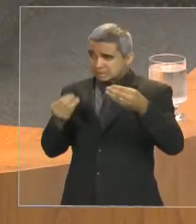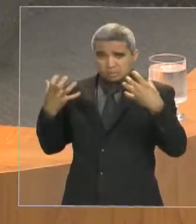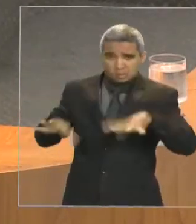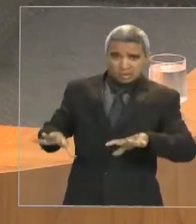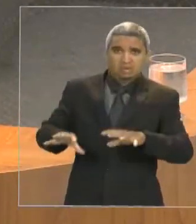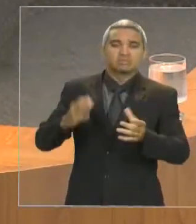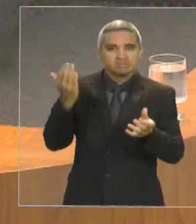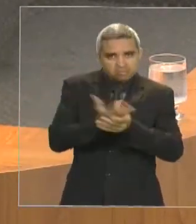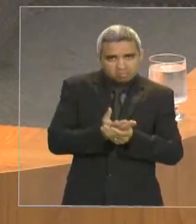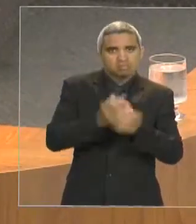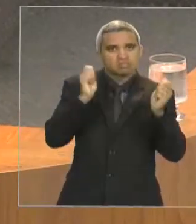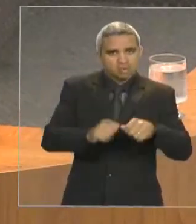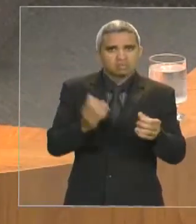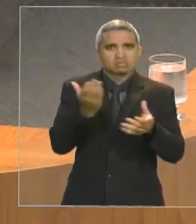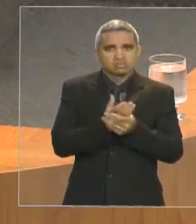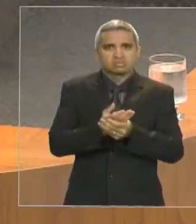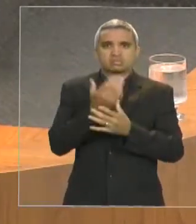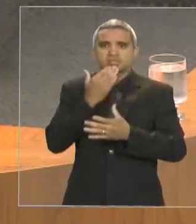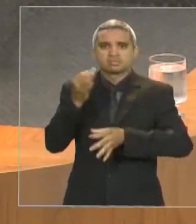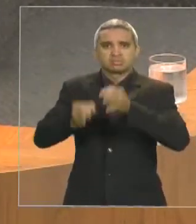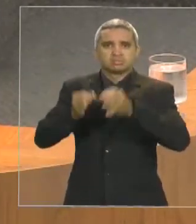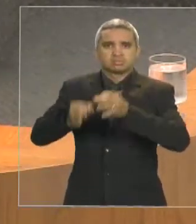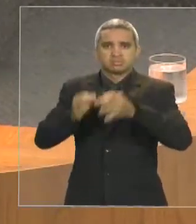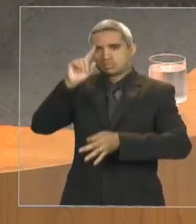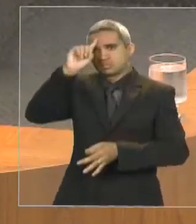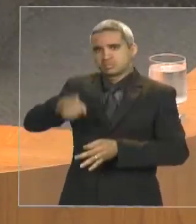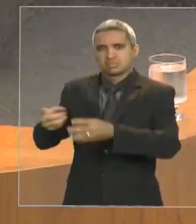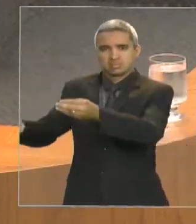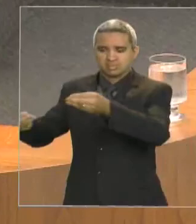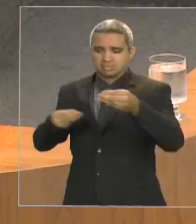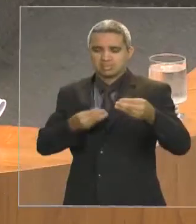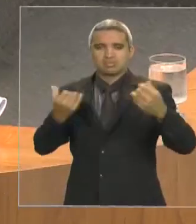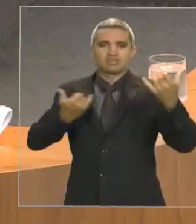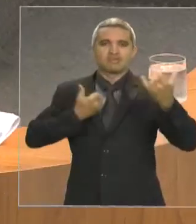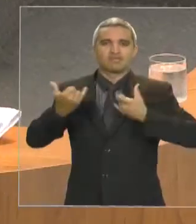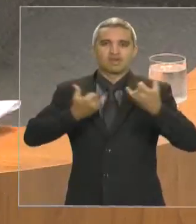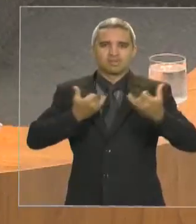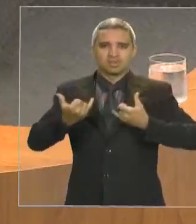aprova um requerimento desse, nós estamos diminuindo a Assembleia e o mandato de cada um de nós. Muito obrigado.